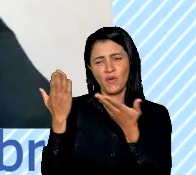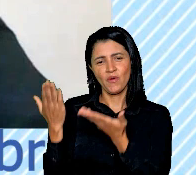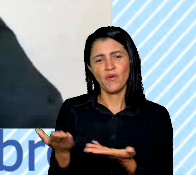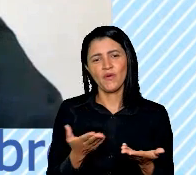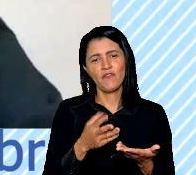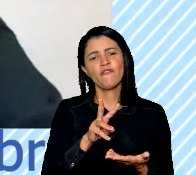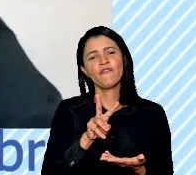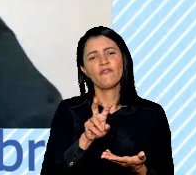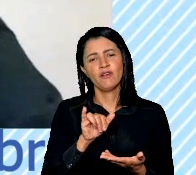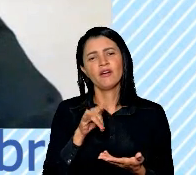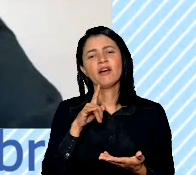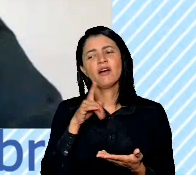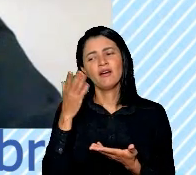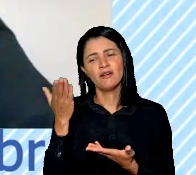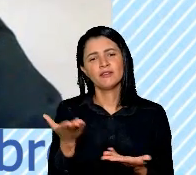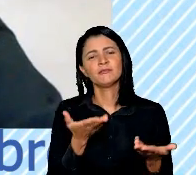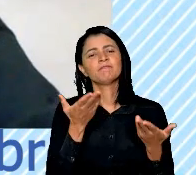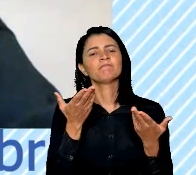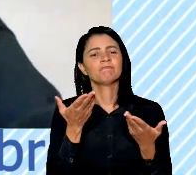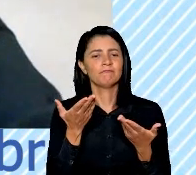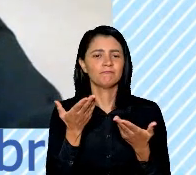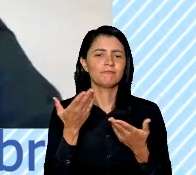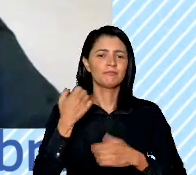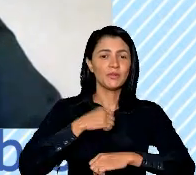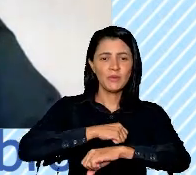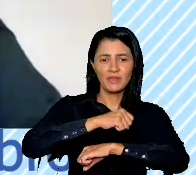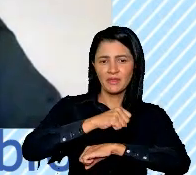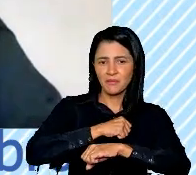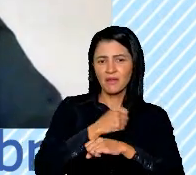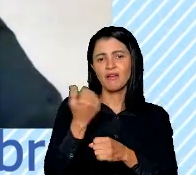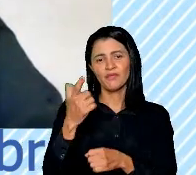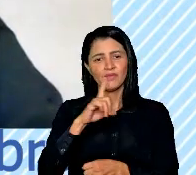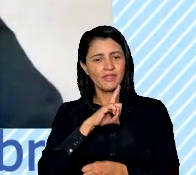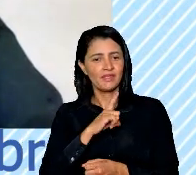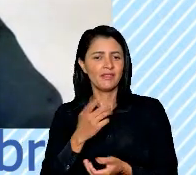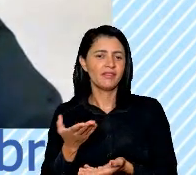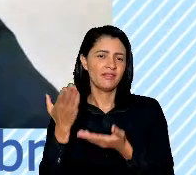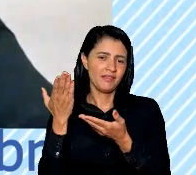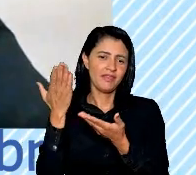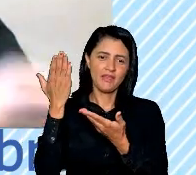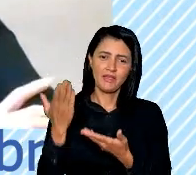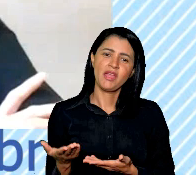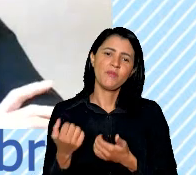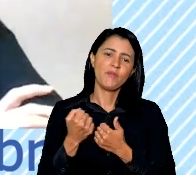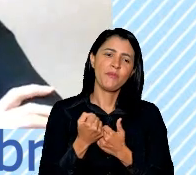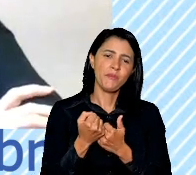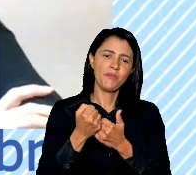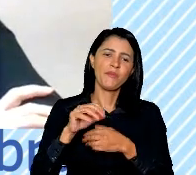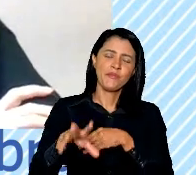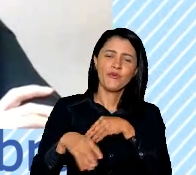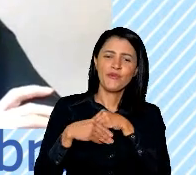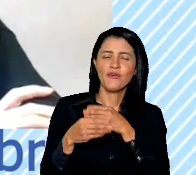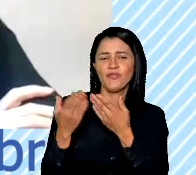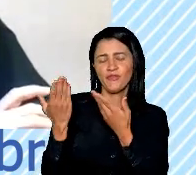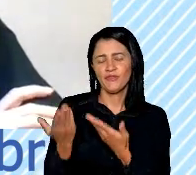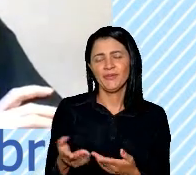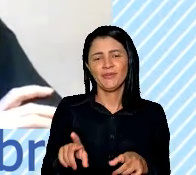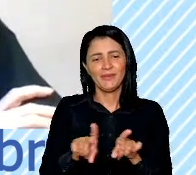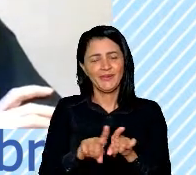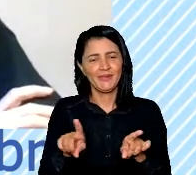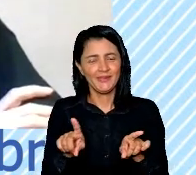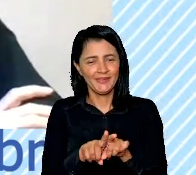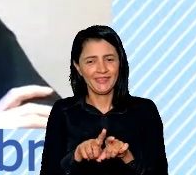vamos para os debates e teremos aqui a contribuição, certamente também,